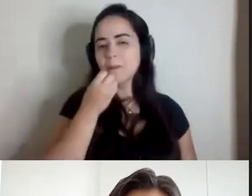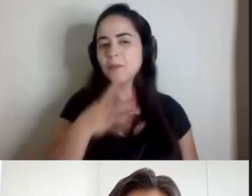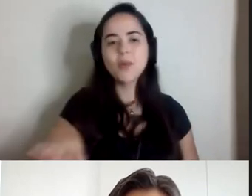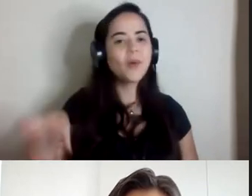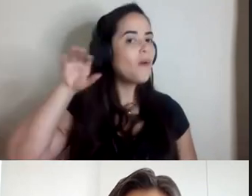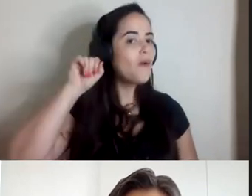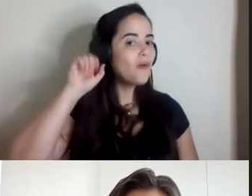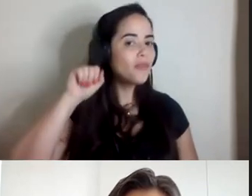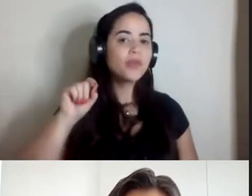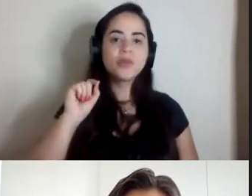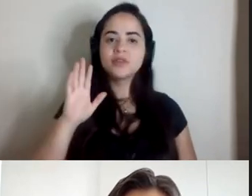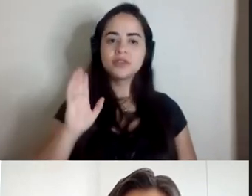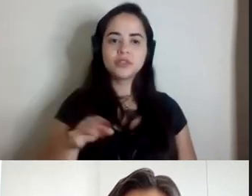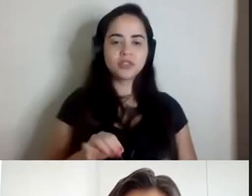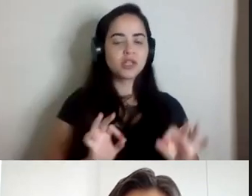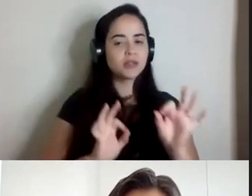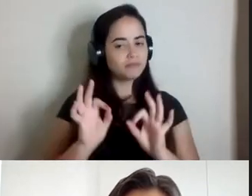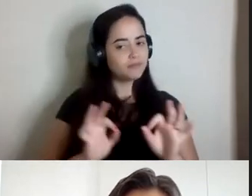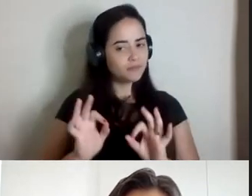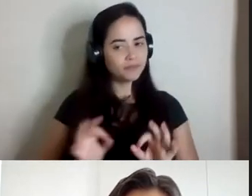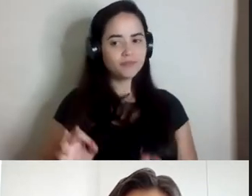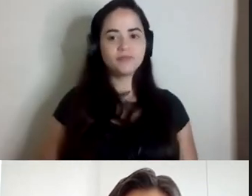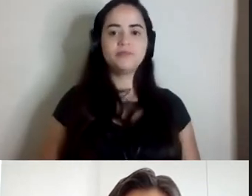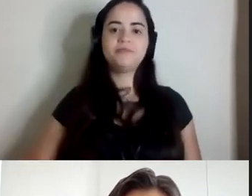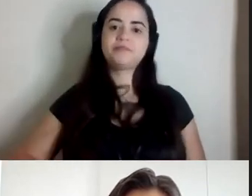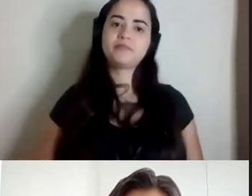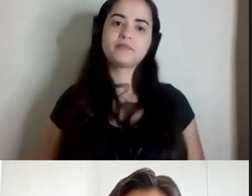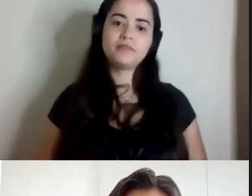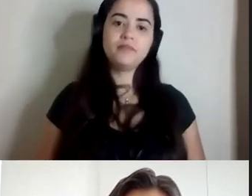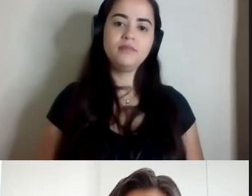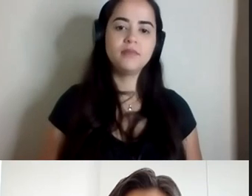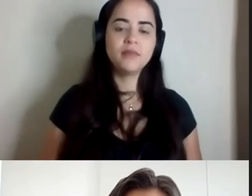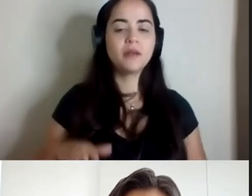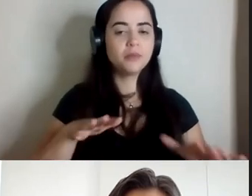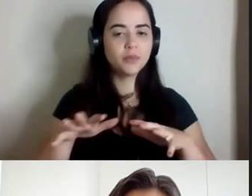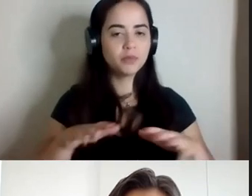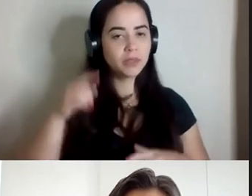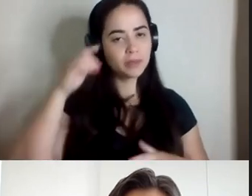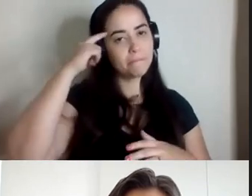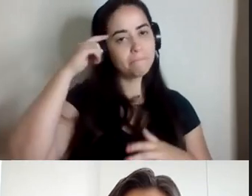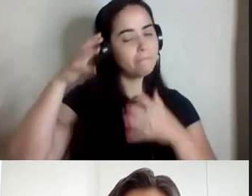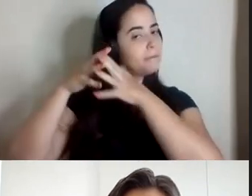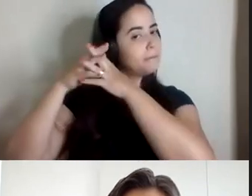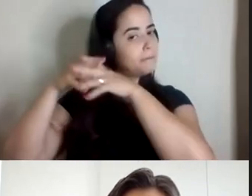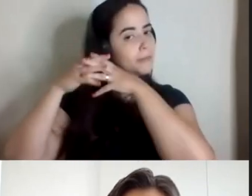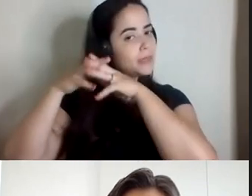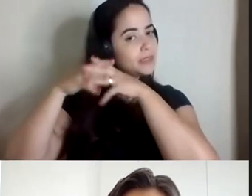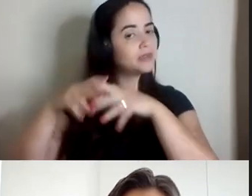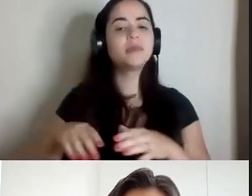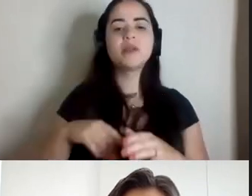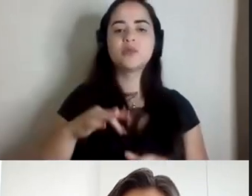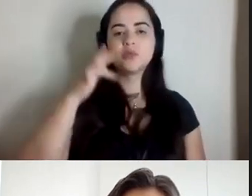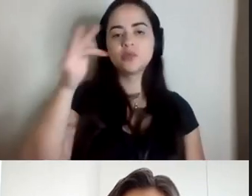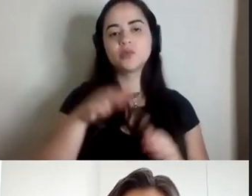que já foi feito, de modo que a gente também possa, né, movimentar o nosso pensamento para as nossas pesquisas. E agradecer ao Rodrigo, de